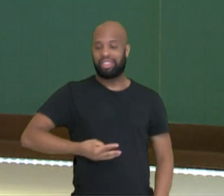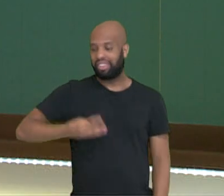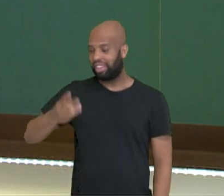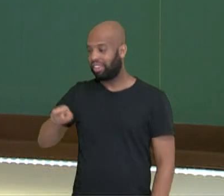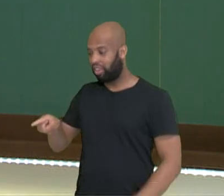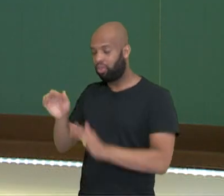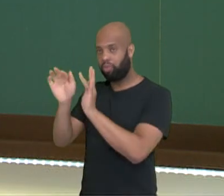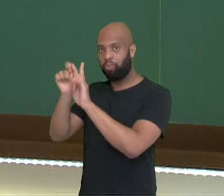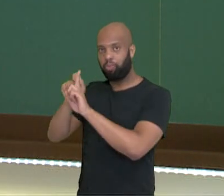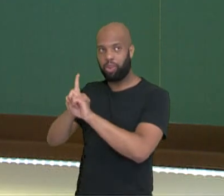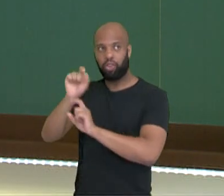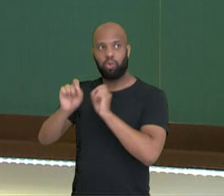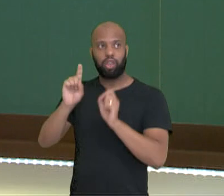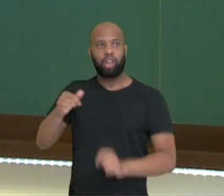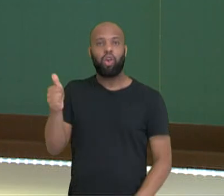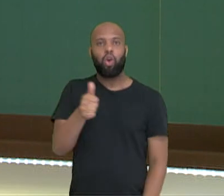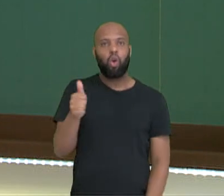R$